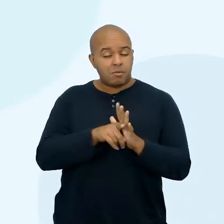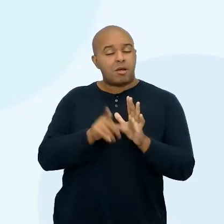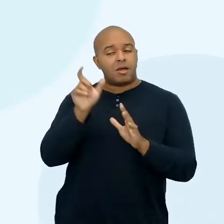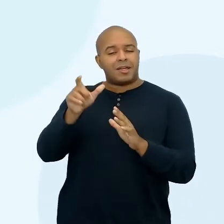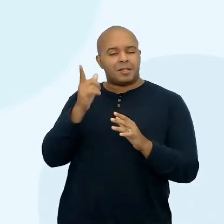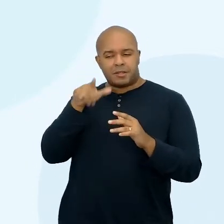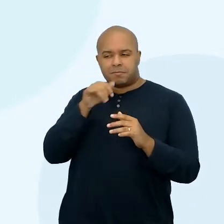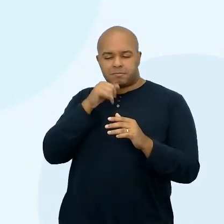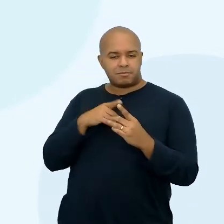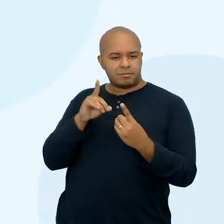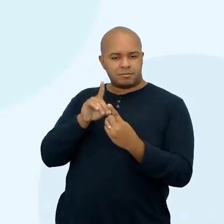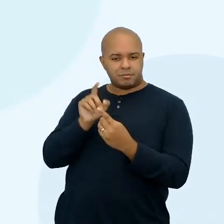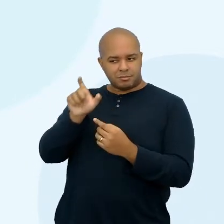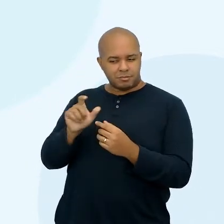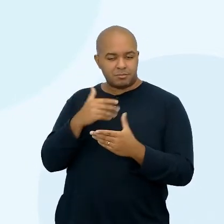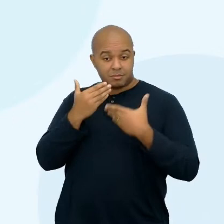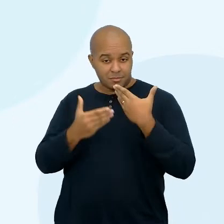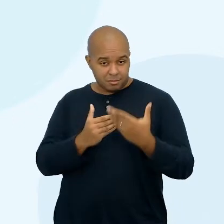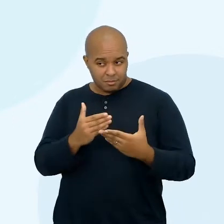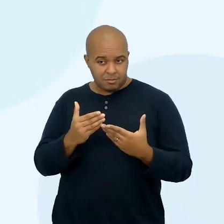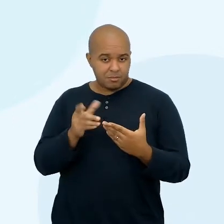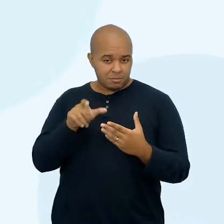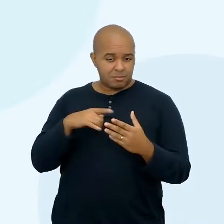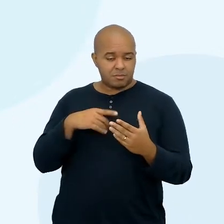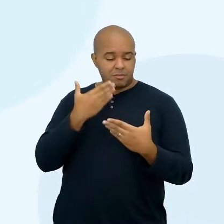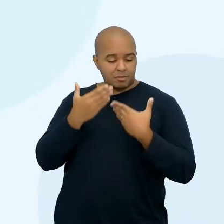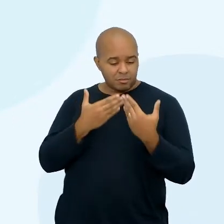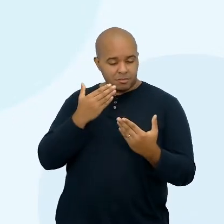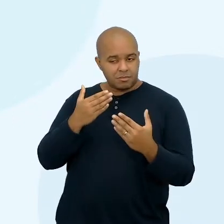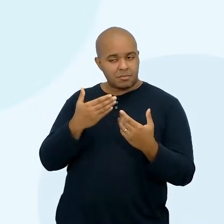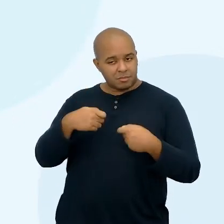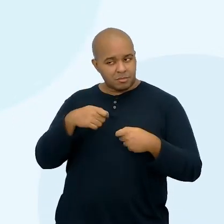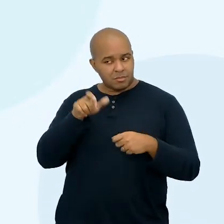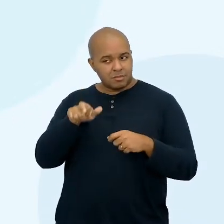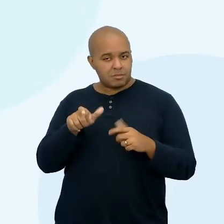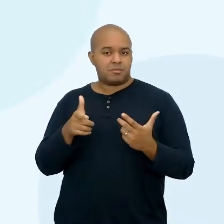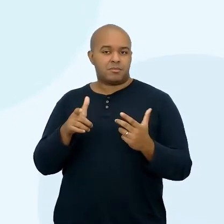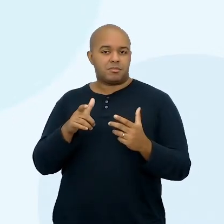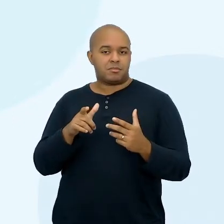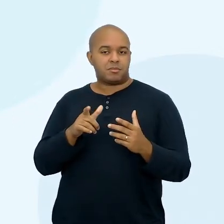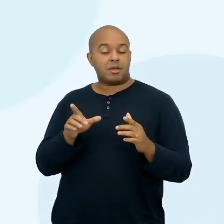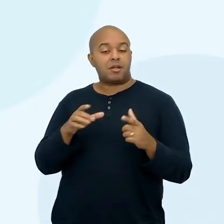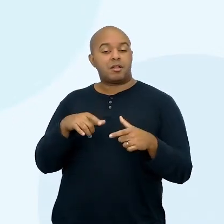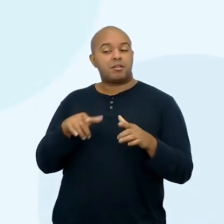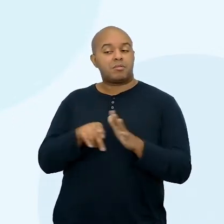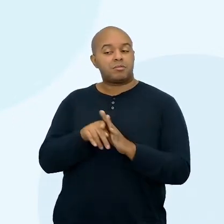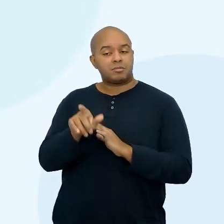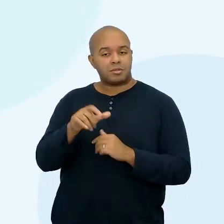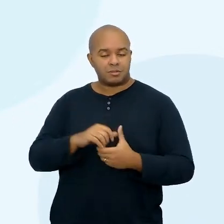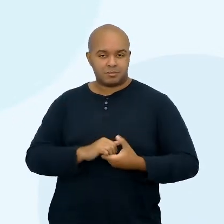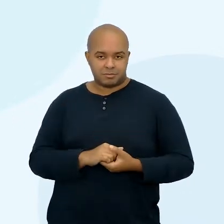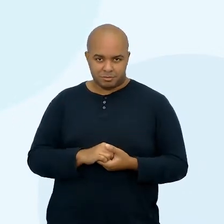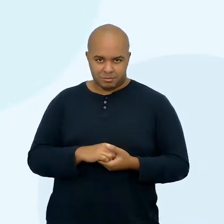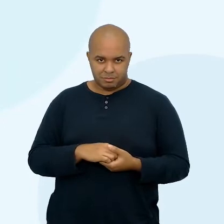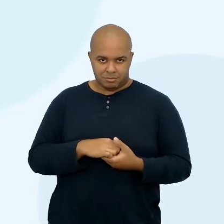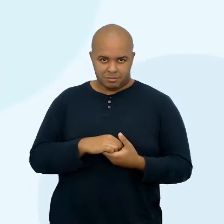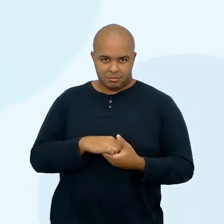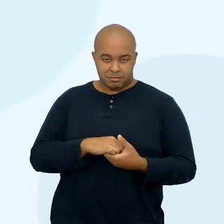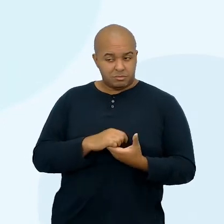tá? Gente, continuando aqui, olha lá. E a gente tem uma